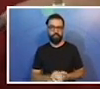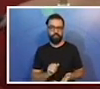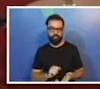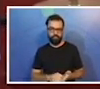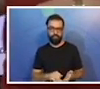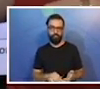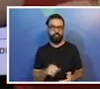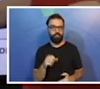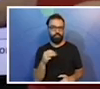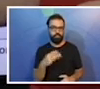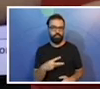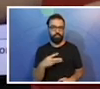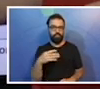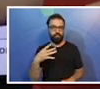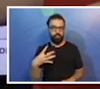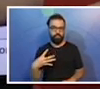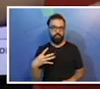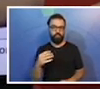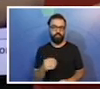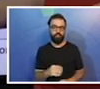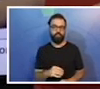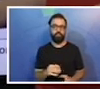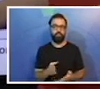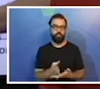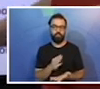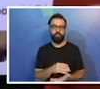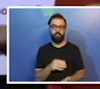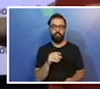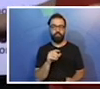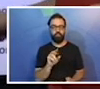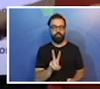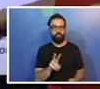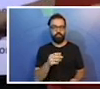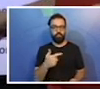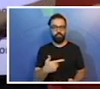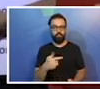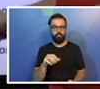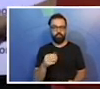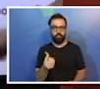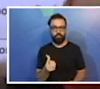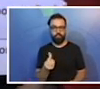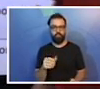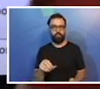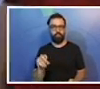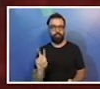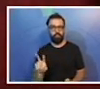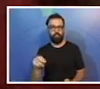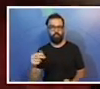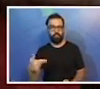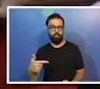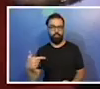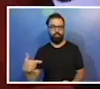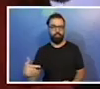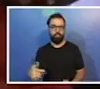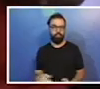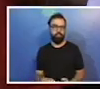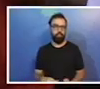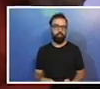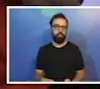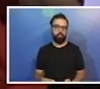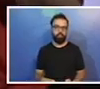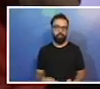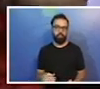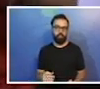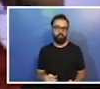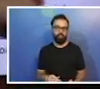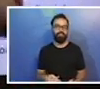atividades 3 e 4 nas páginas 276 e 277. Dúvida, correção, vocês já